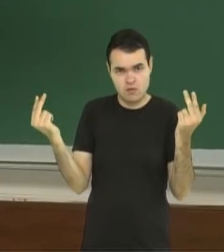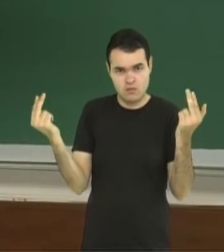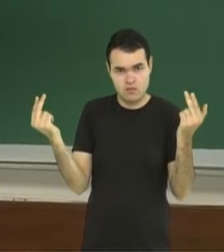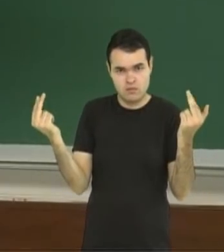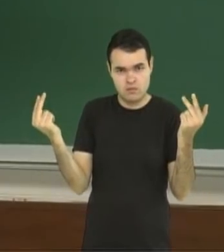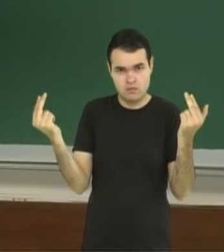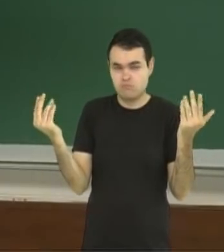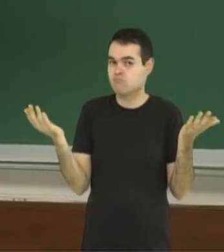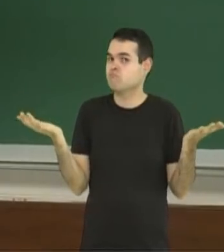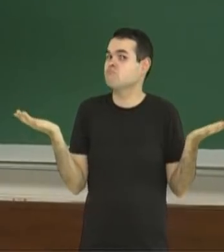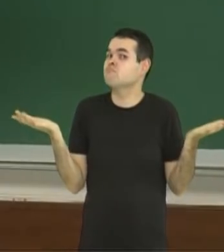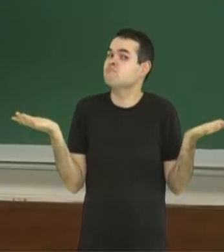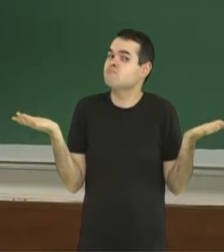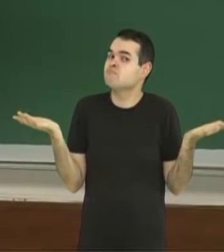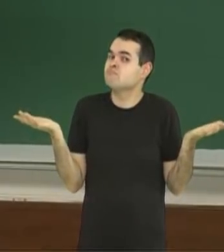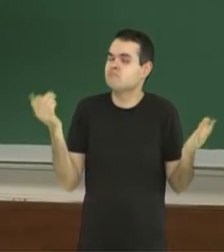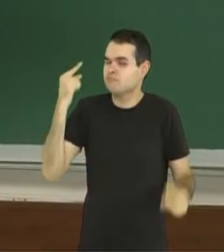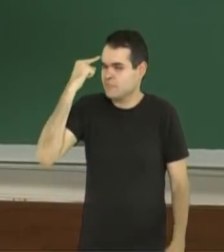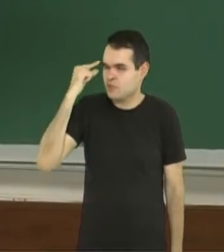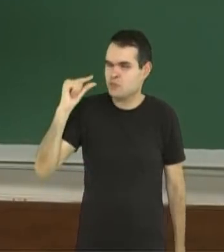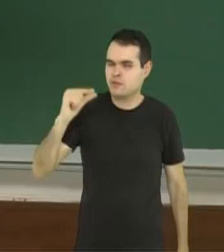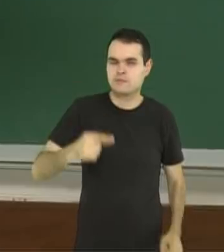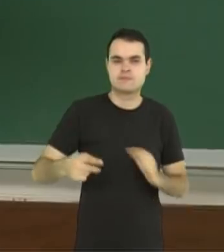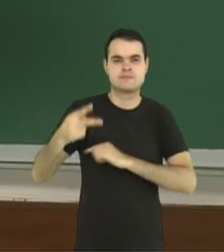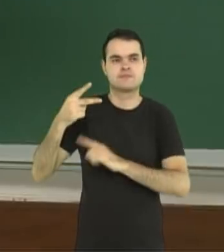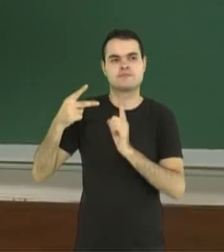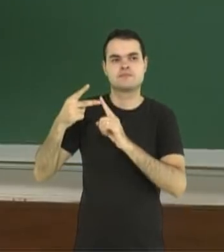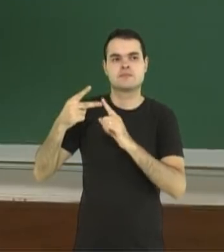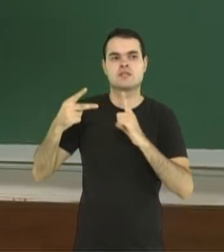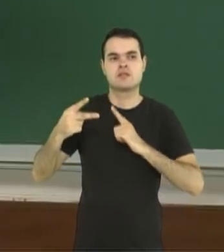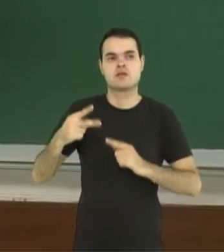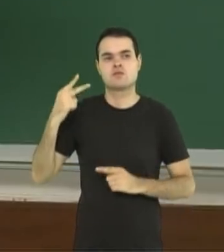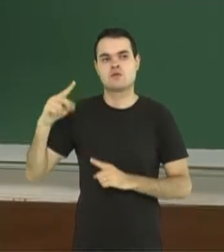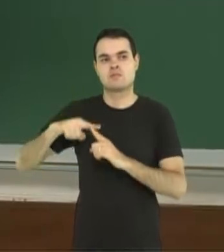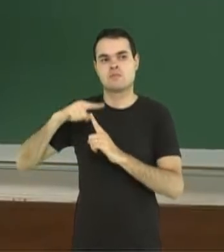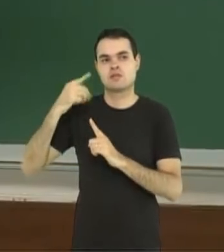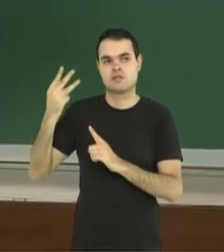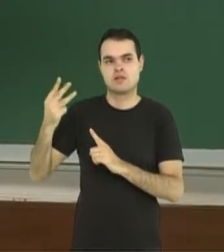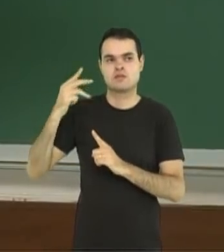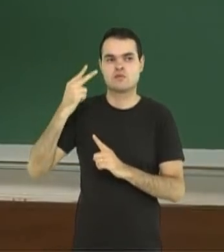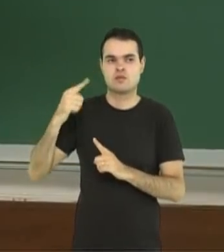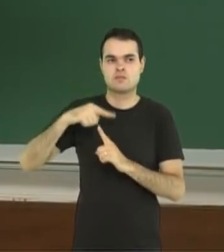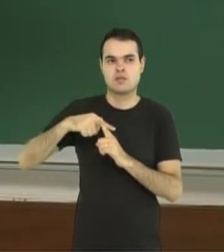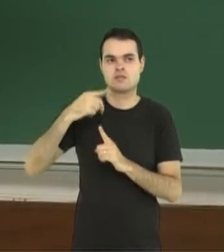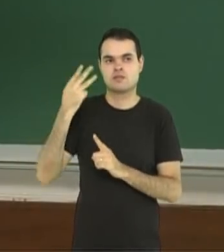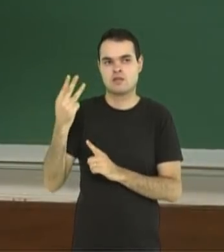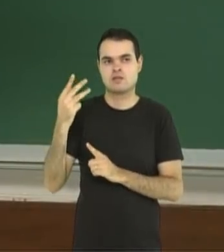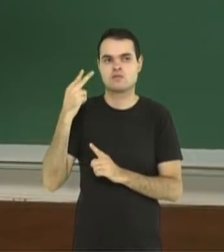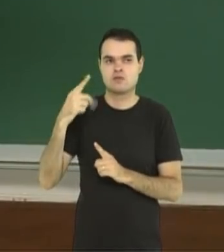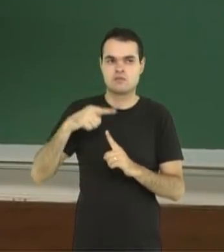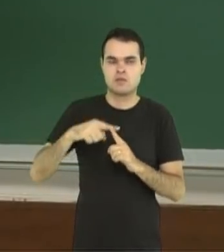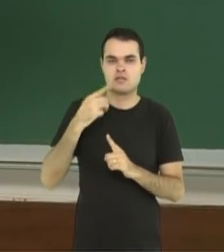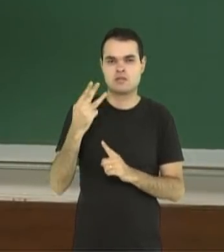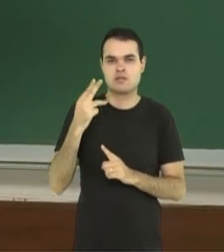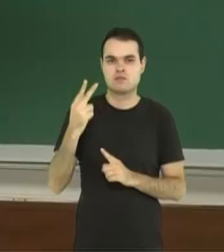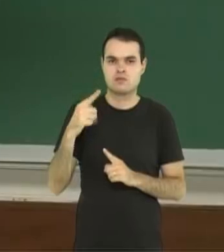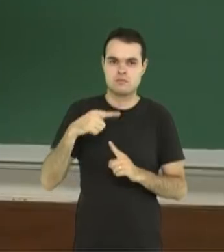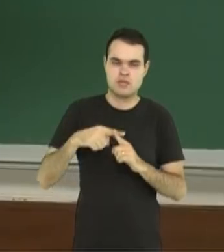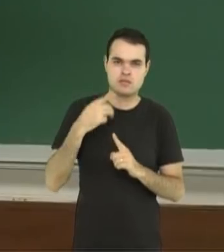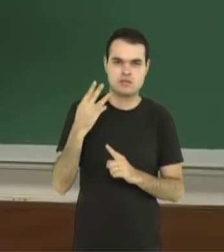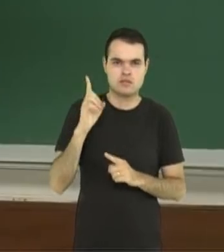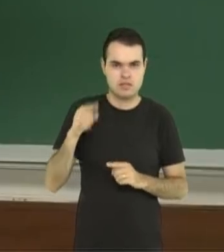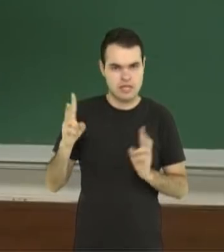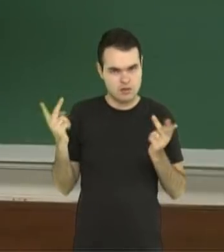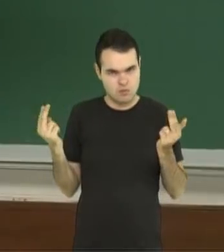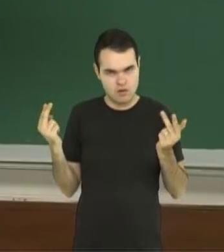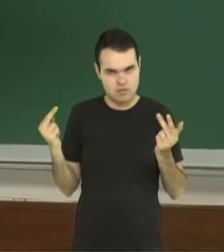2? Será? Pensa um pouquinho. E aqui eu tenho 2 mais 3, 2 mais 3, 2 mais 3, 2 mais 3. Será que isso